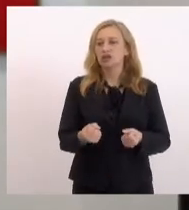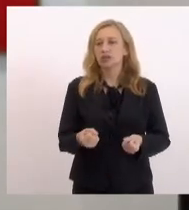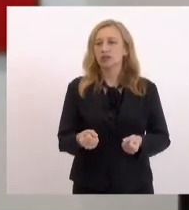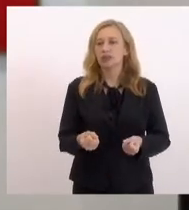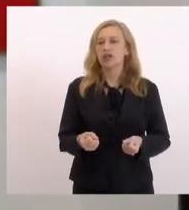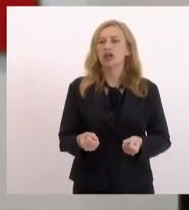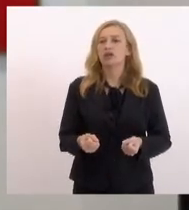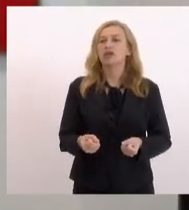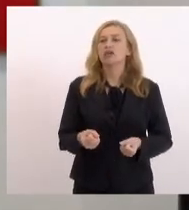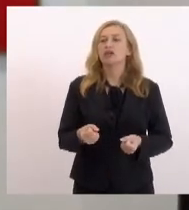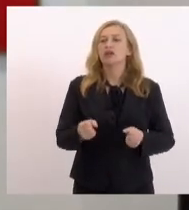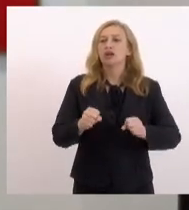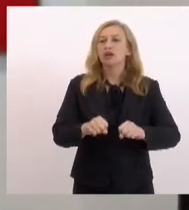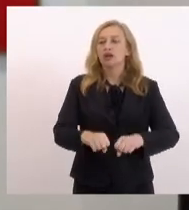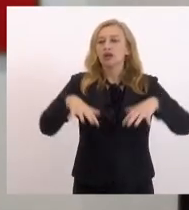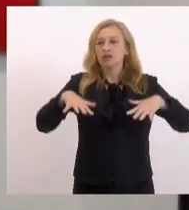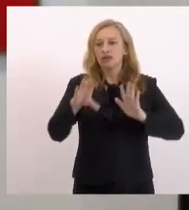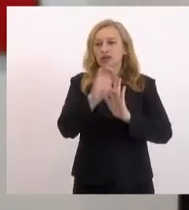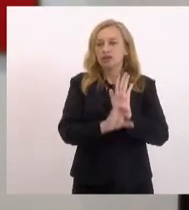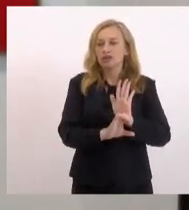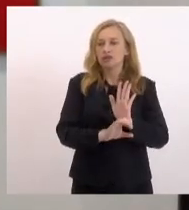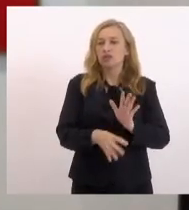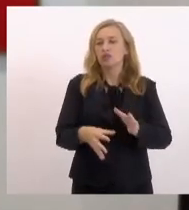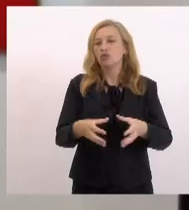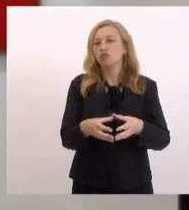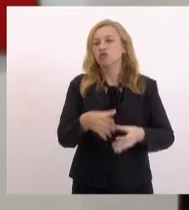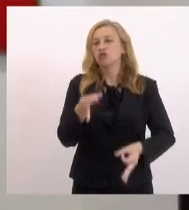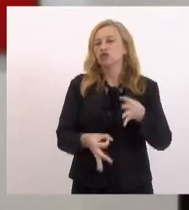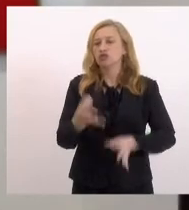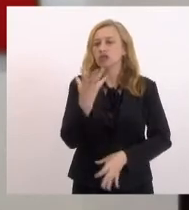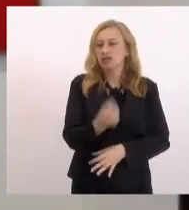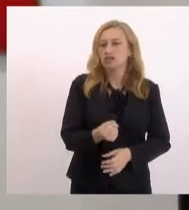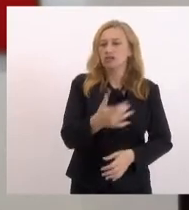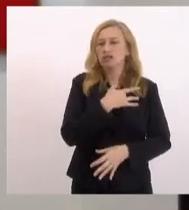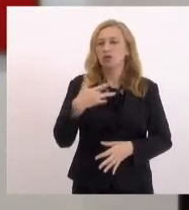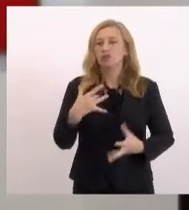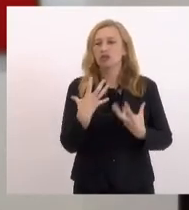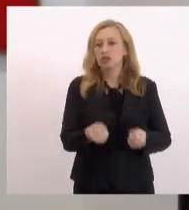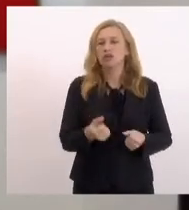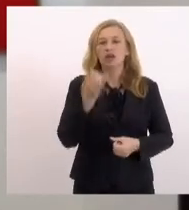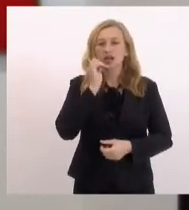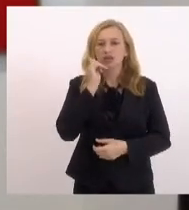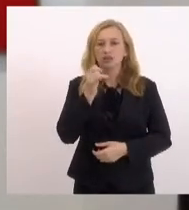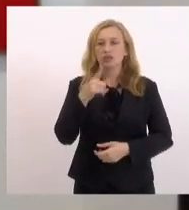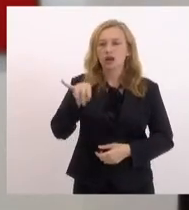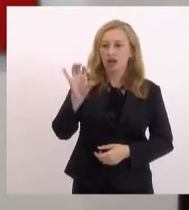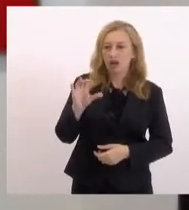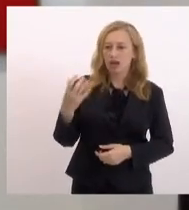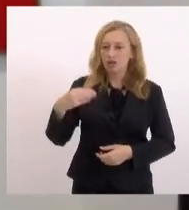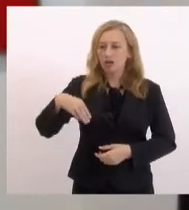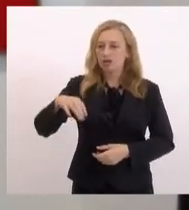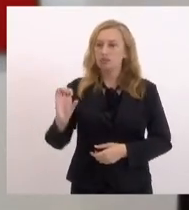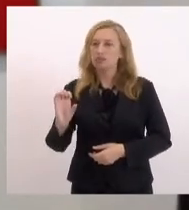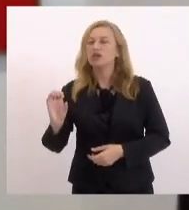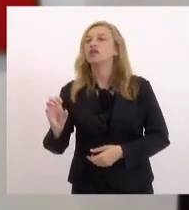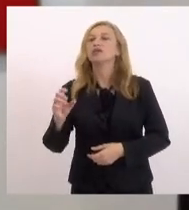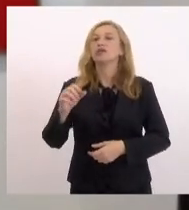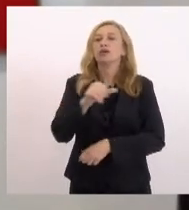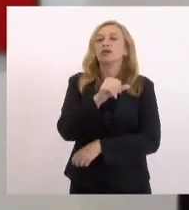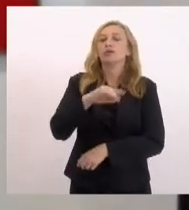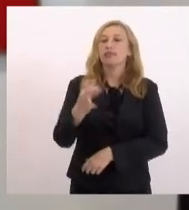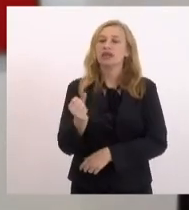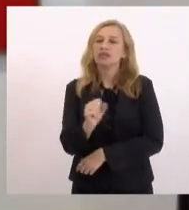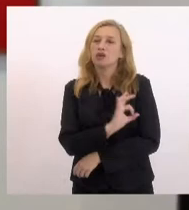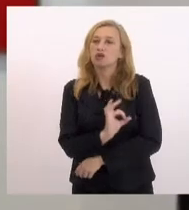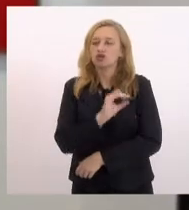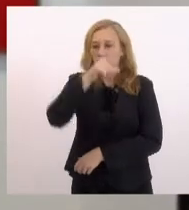à emenda de plenário da Comissão de Constituição e Justiça favorável, de Saúde favorável. Relatores, deputado Carlos Minto, Marta Rocha, Luiz Paulo e Marta